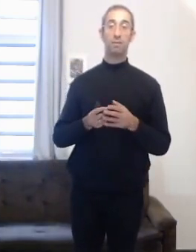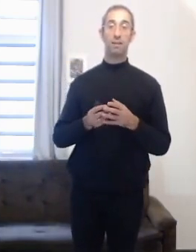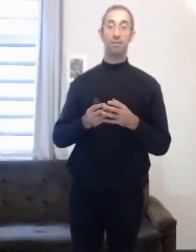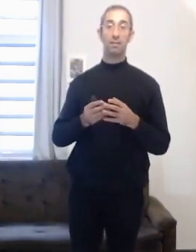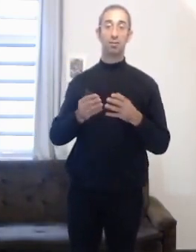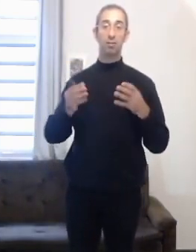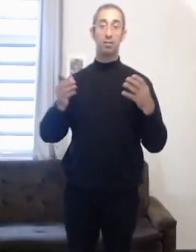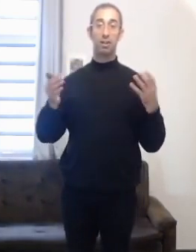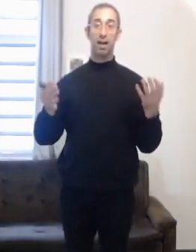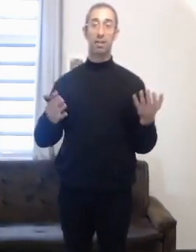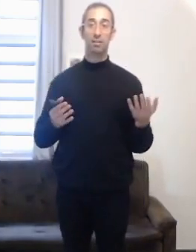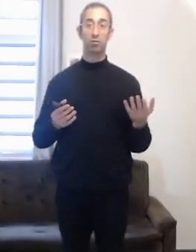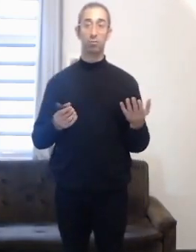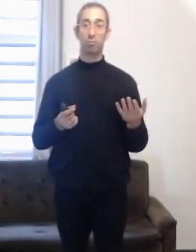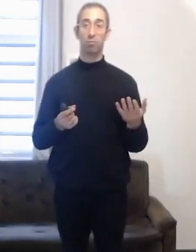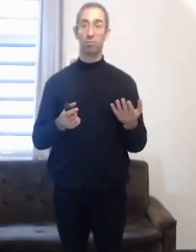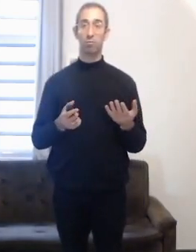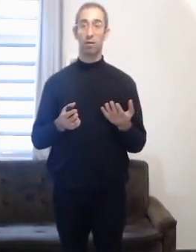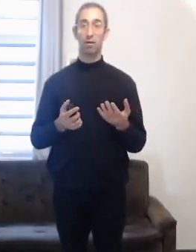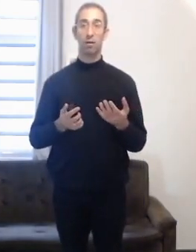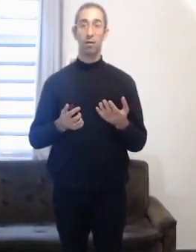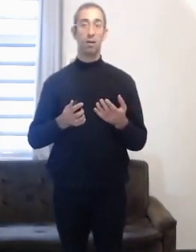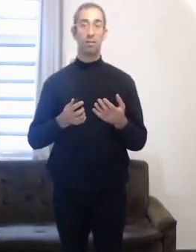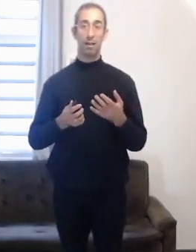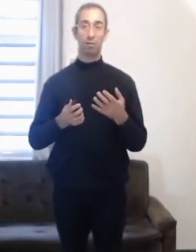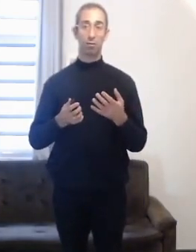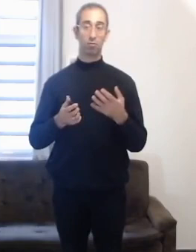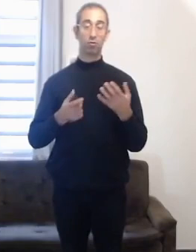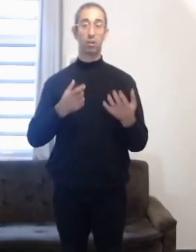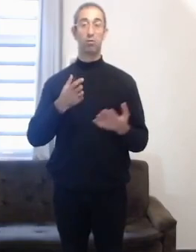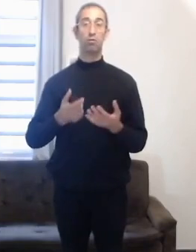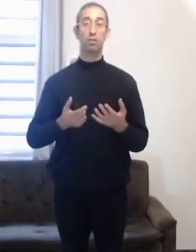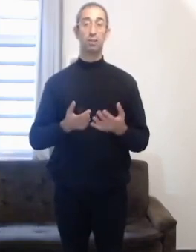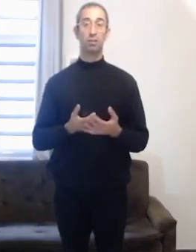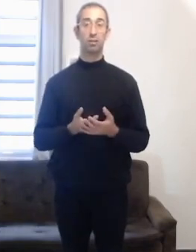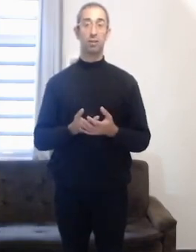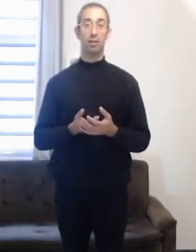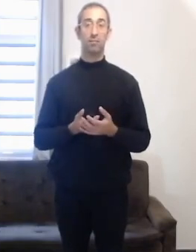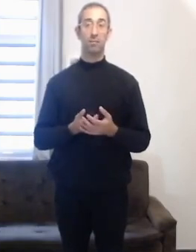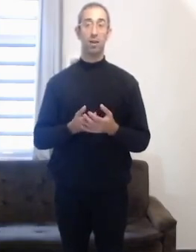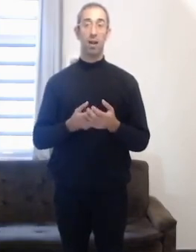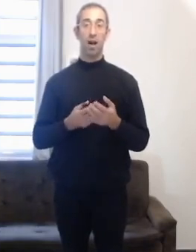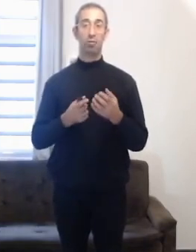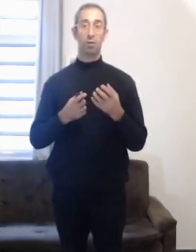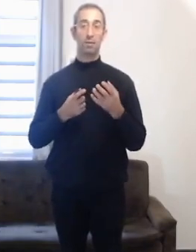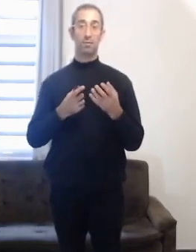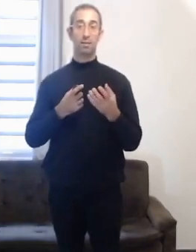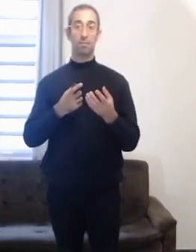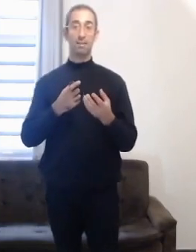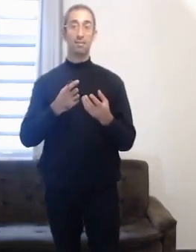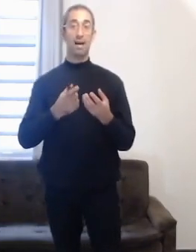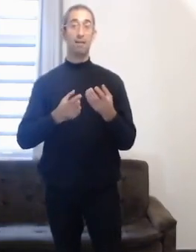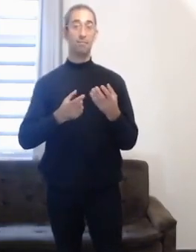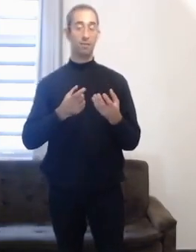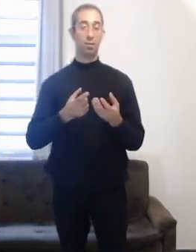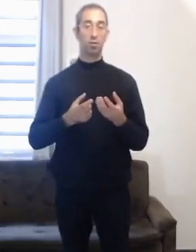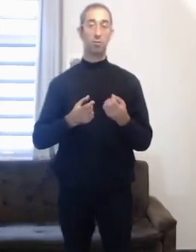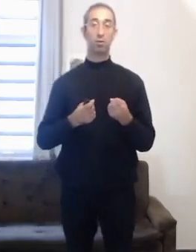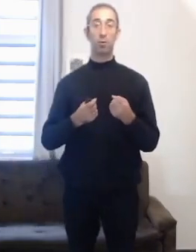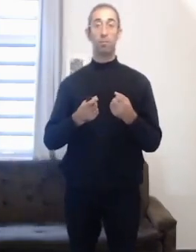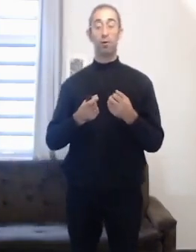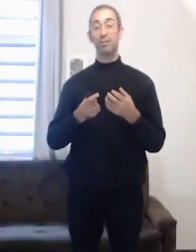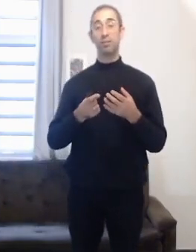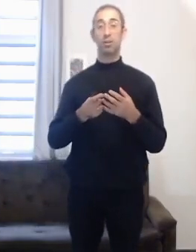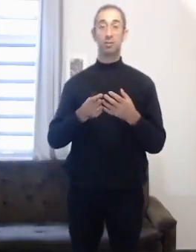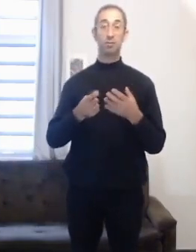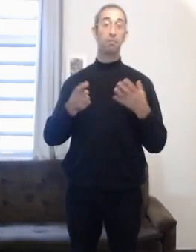gente tem observações gerais, né, sobre o mundo, né? Certas conjecturas que a gente tem, aí nós começamos a pensar